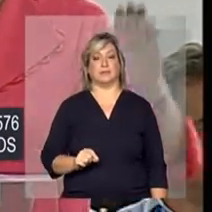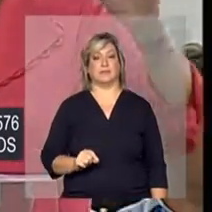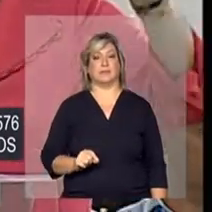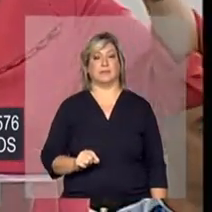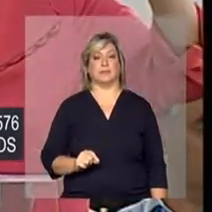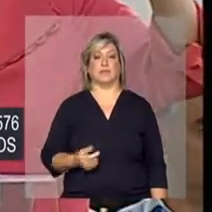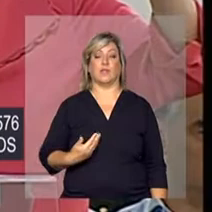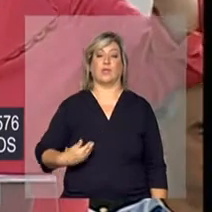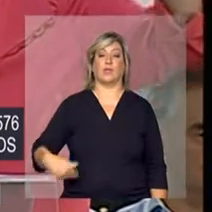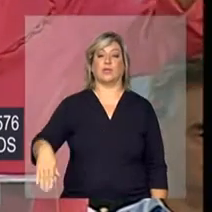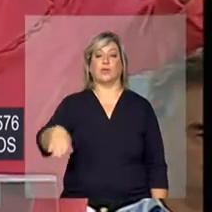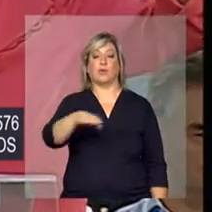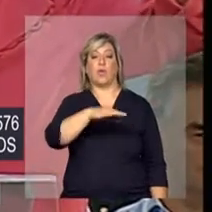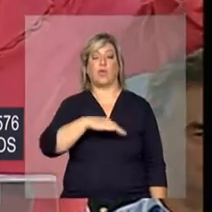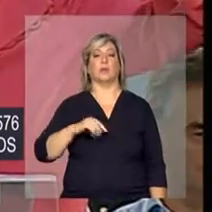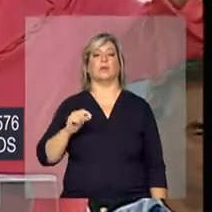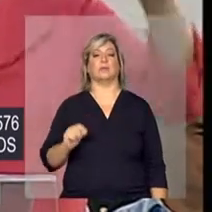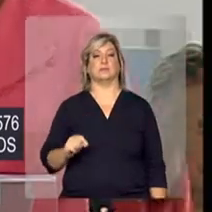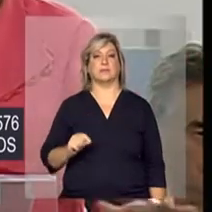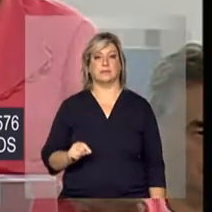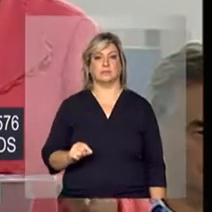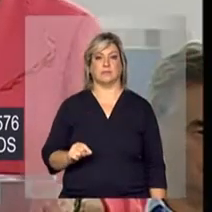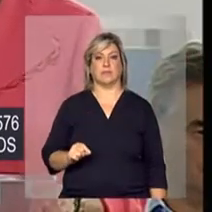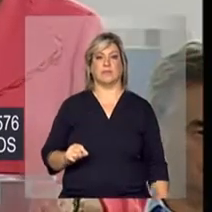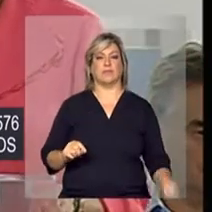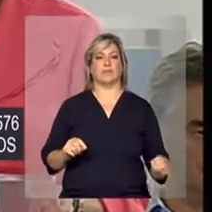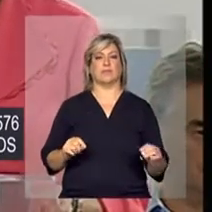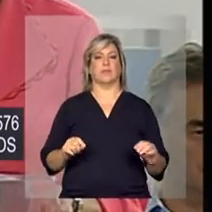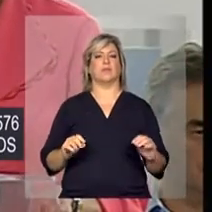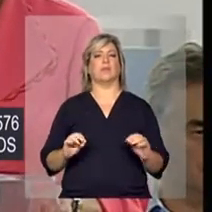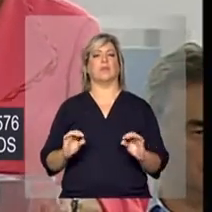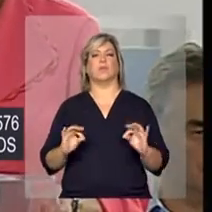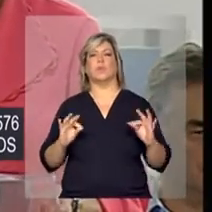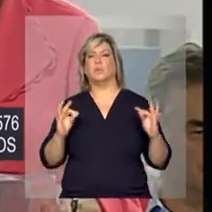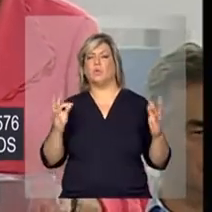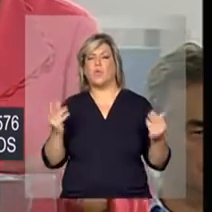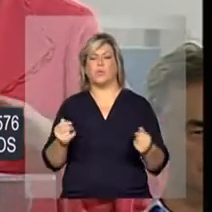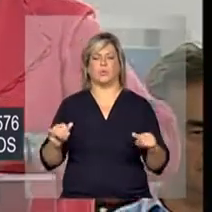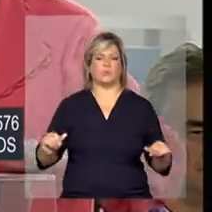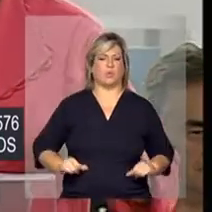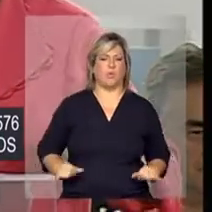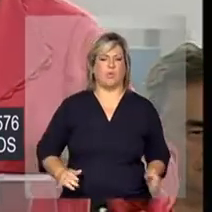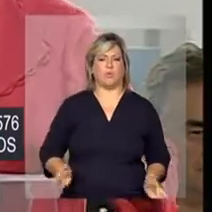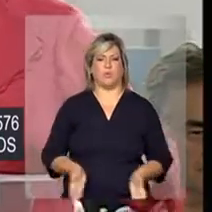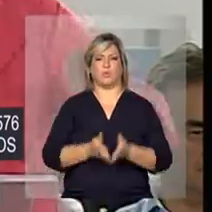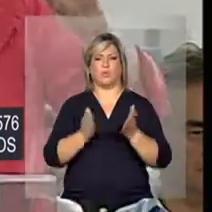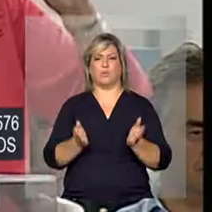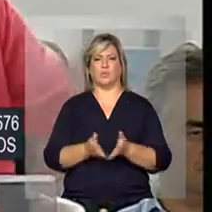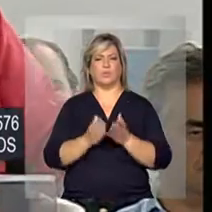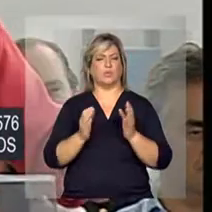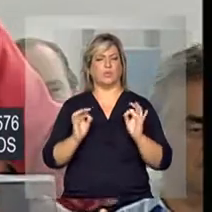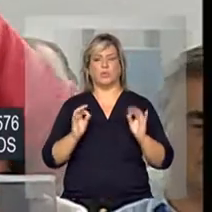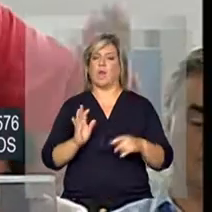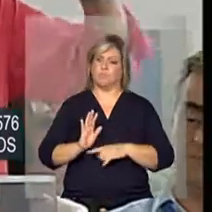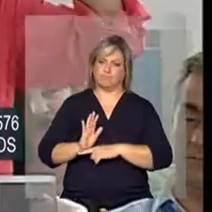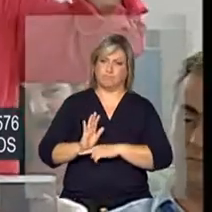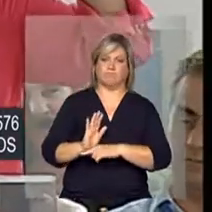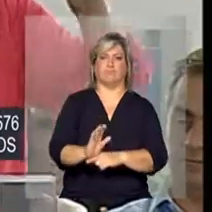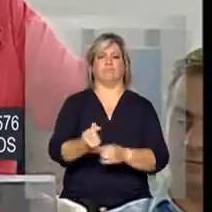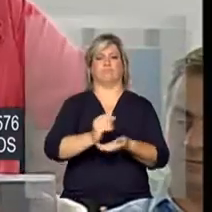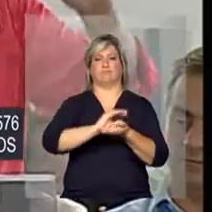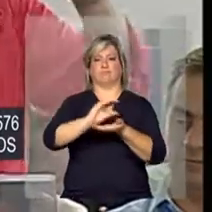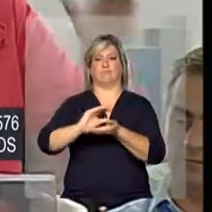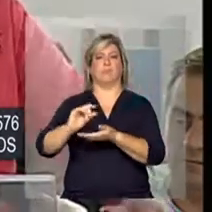simplesmente, nós baixamos todos os extremamente pobres do cadastro. Pagamos